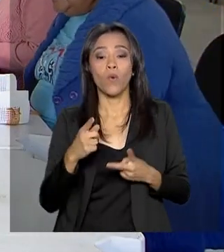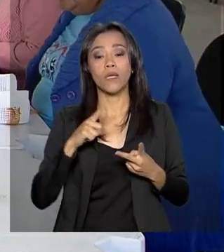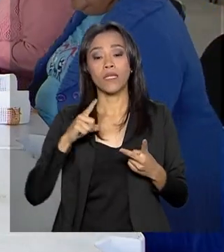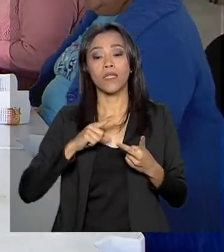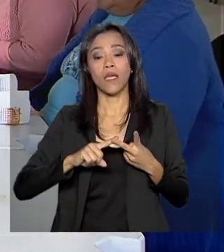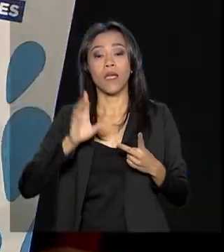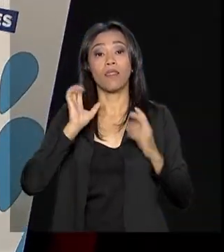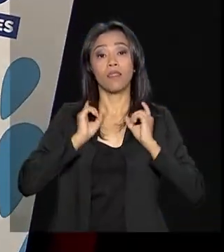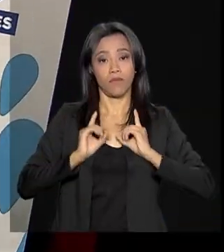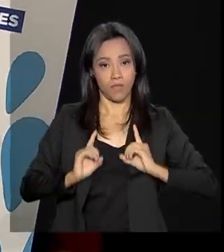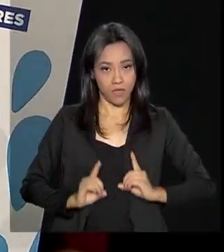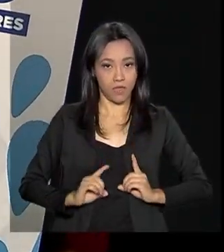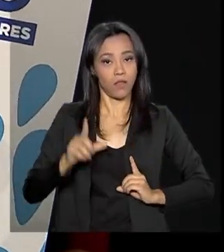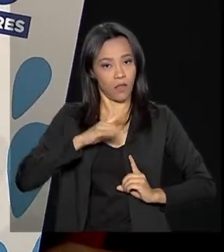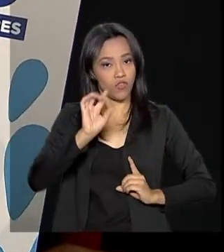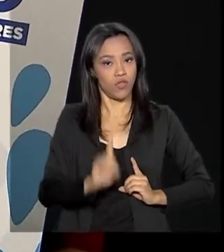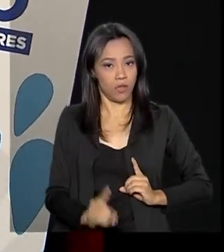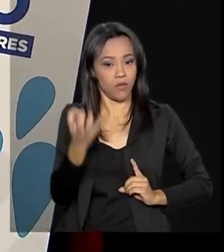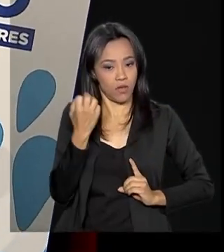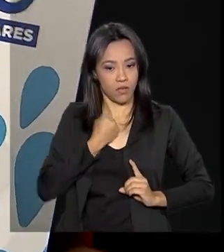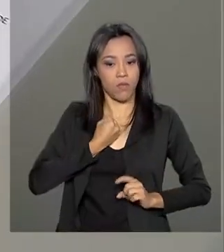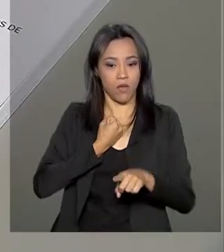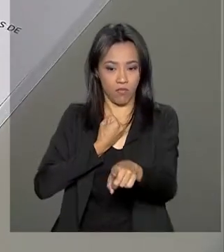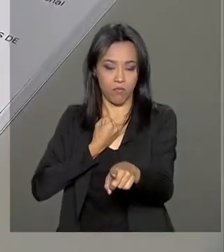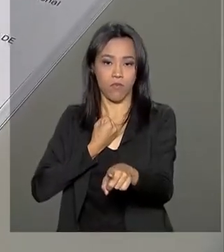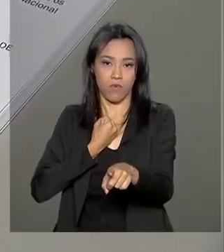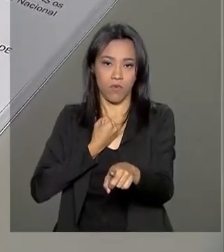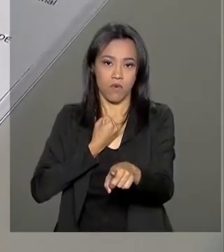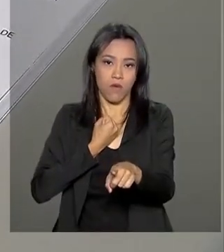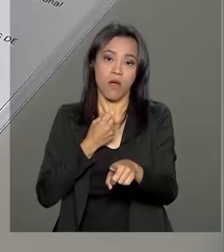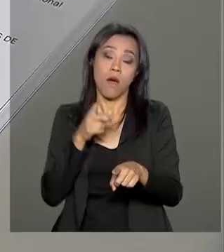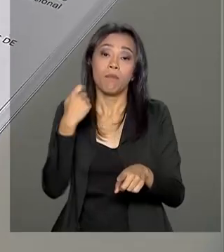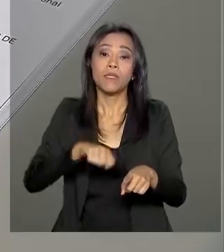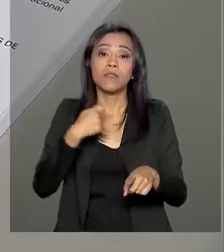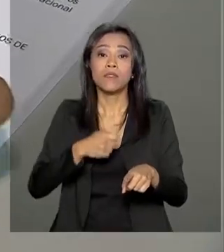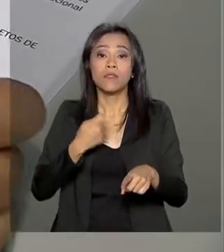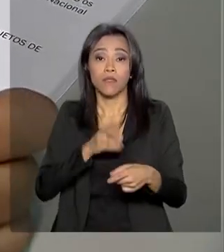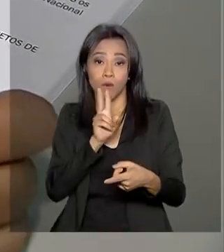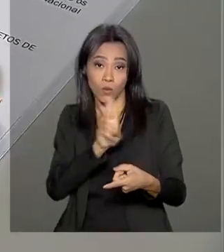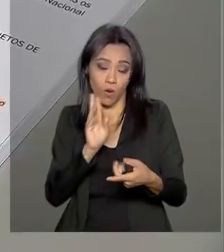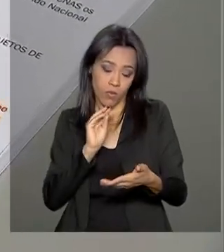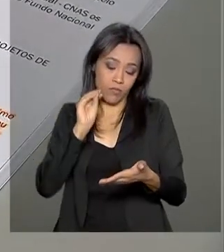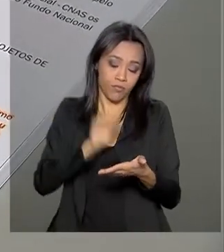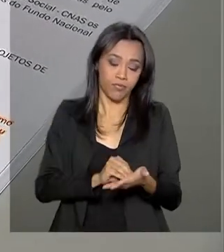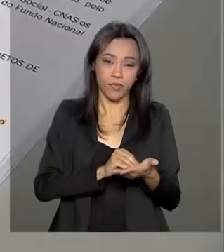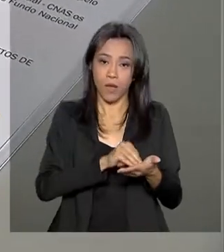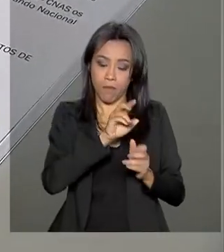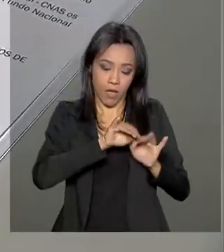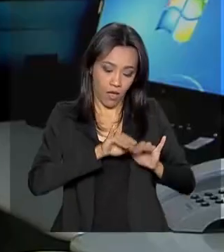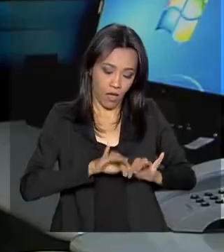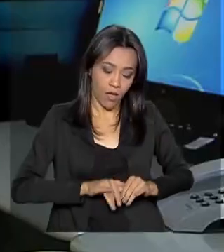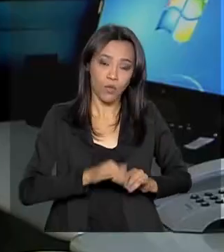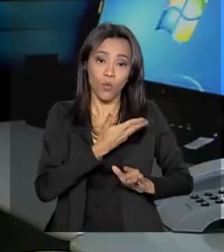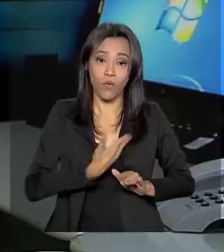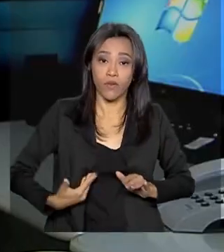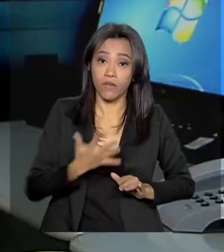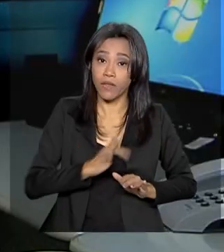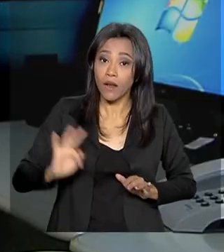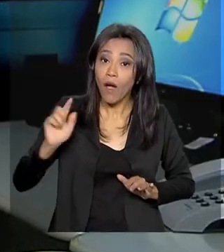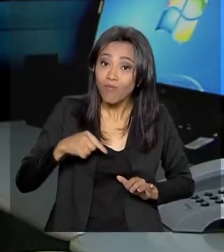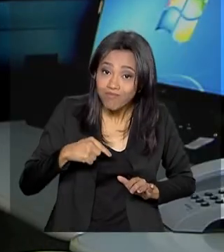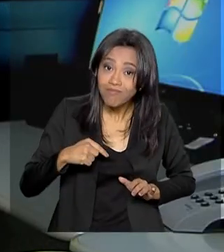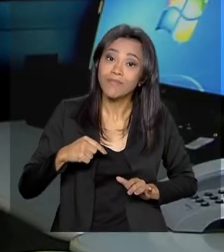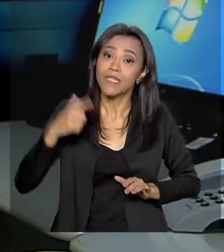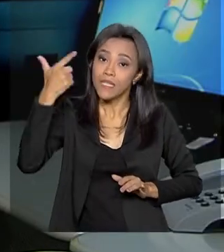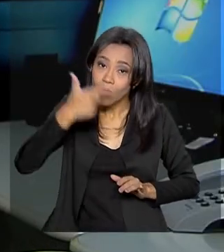deficiência. Para ter direito ao auxílio, é preciso se registrar no Cadastro Único do Governo Federal e renovar a